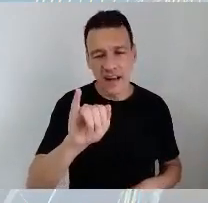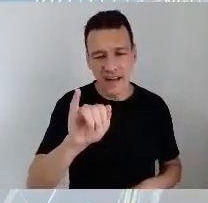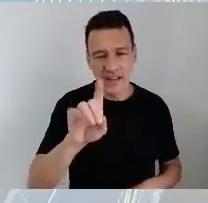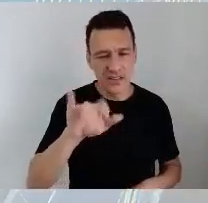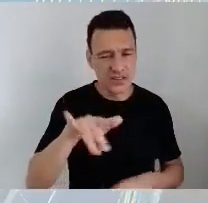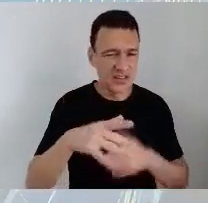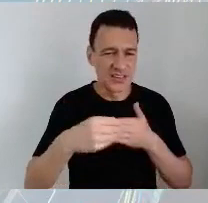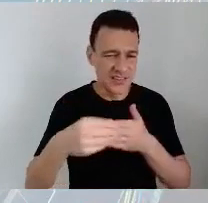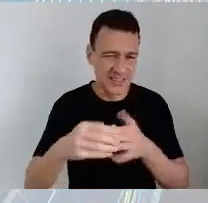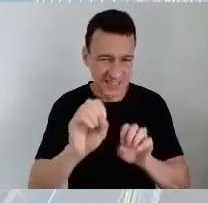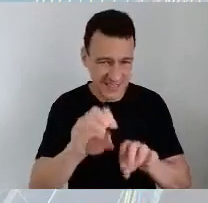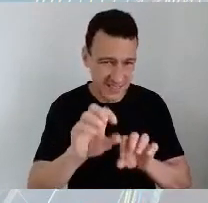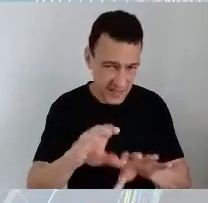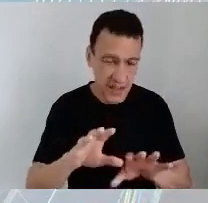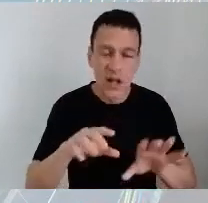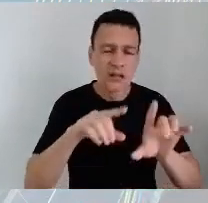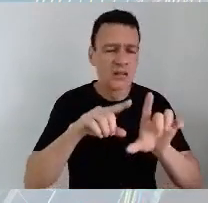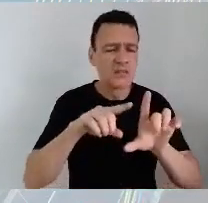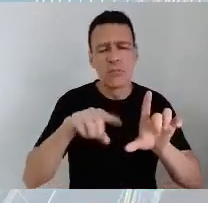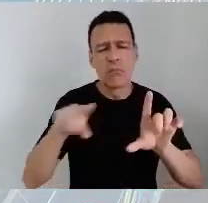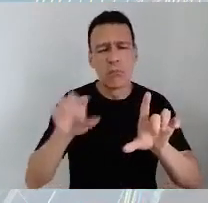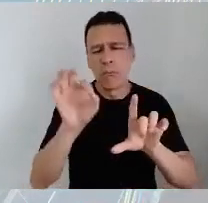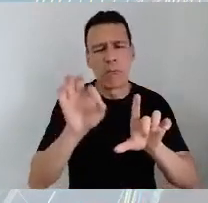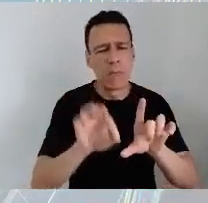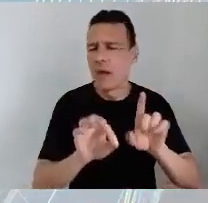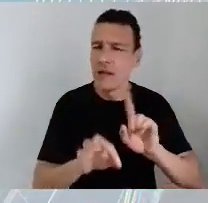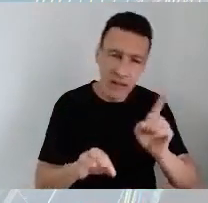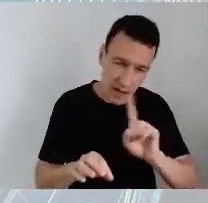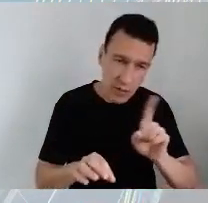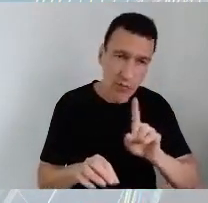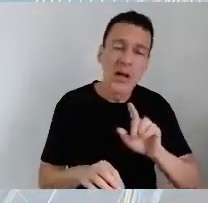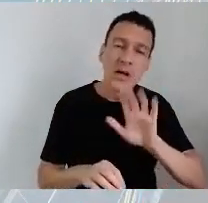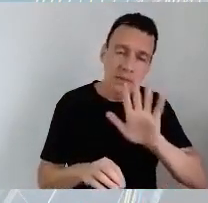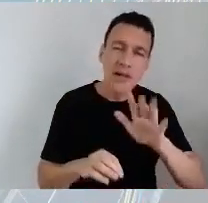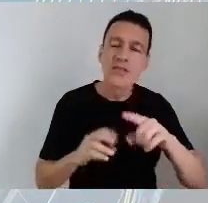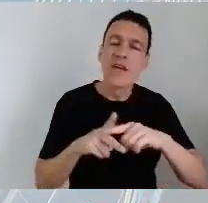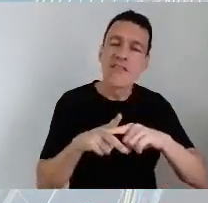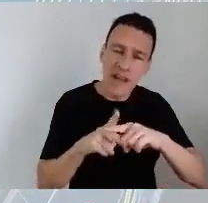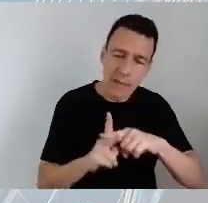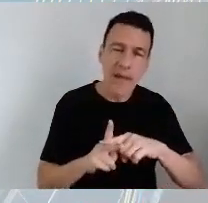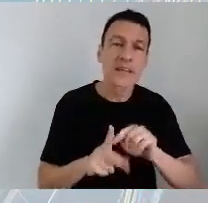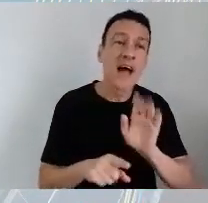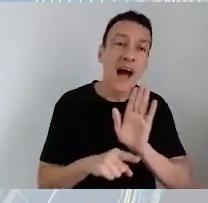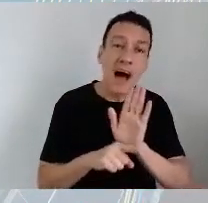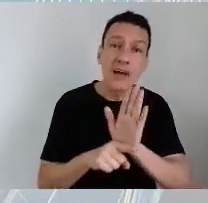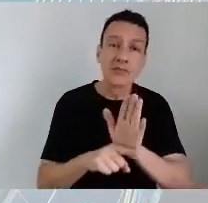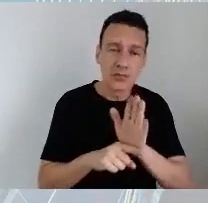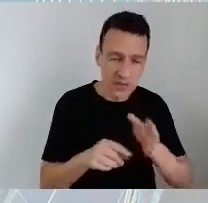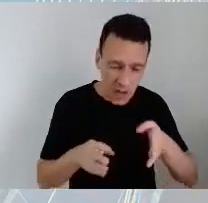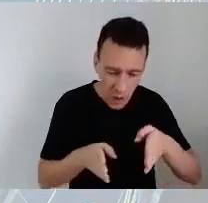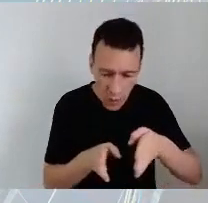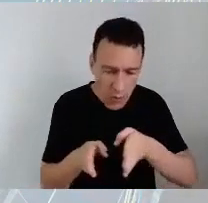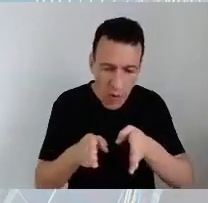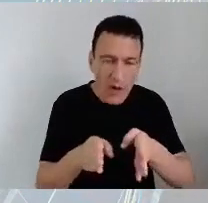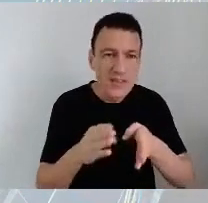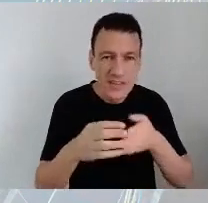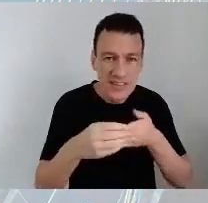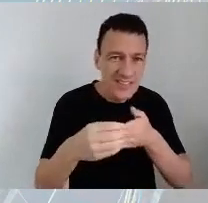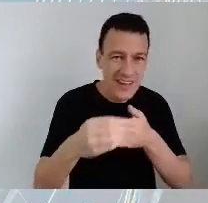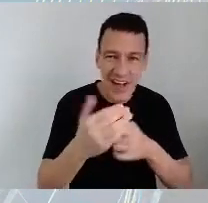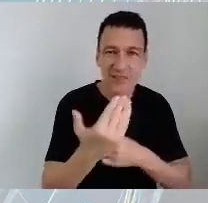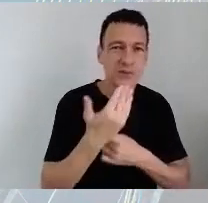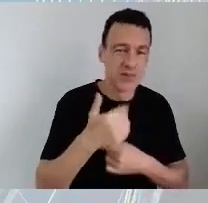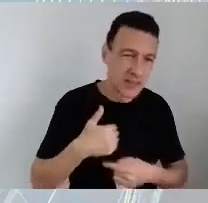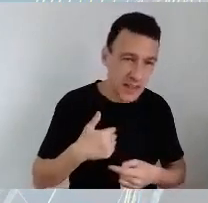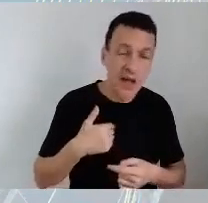uma ferramenta de onboarding guiado. E só que com o onboarding guiado, você consegue extrair alguns dados também ali do